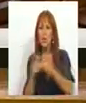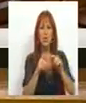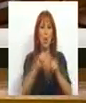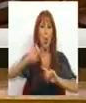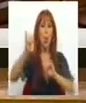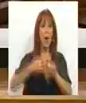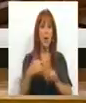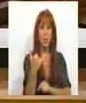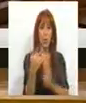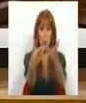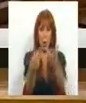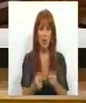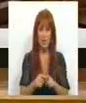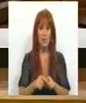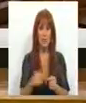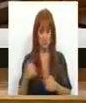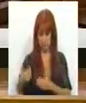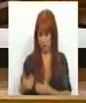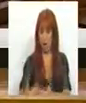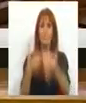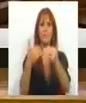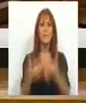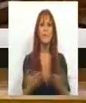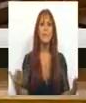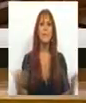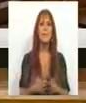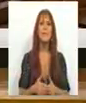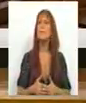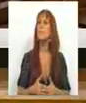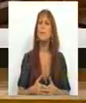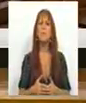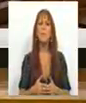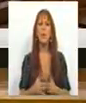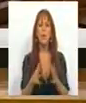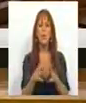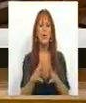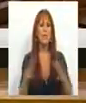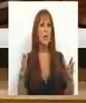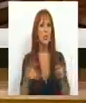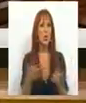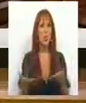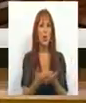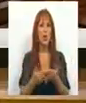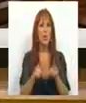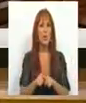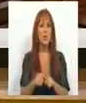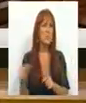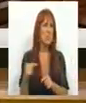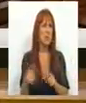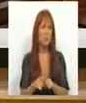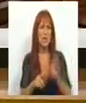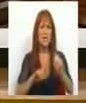o ano orçamental corrente de um crescimento económico de pelo